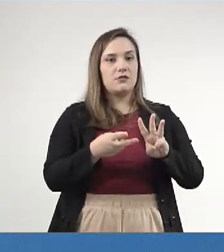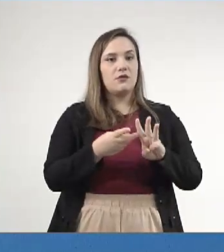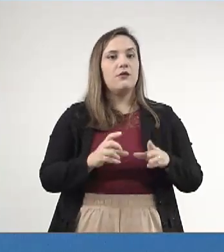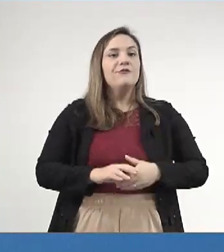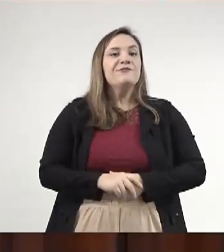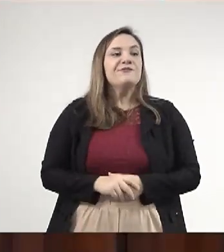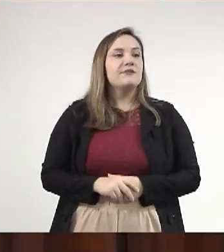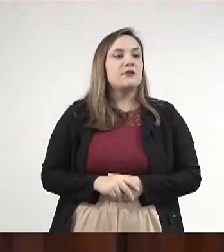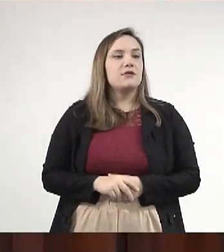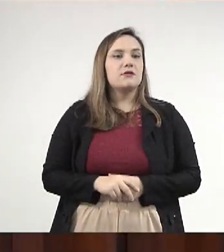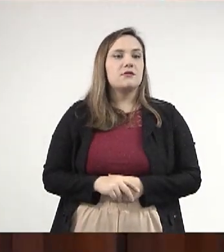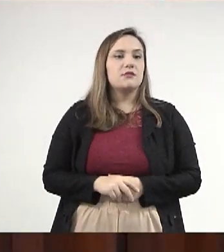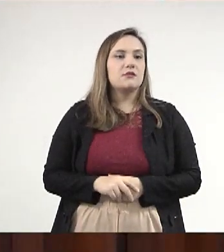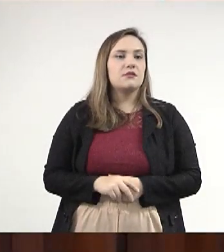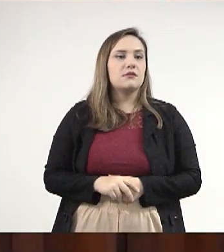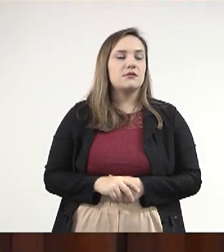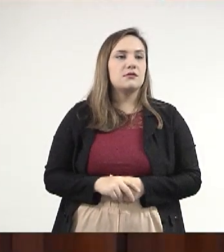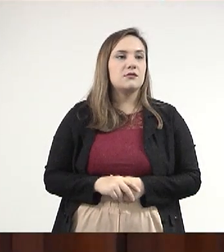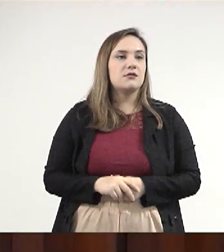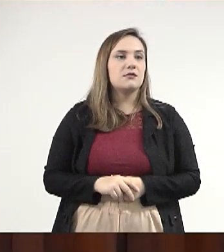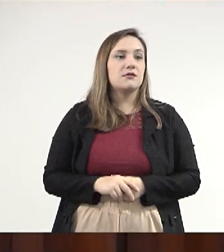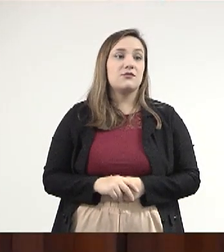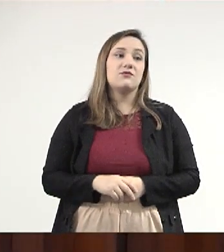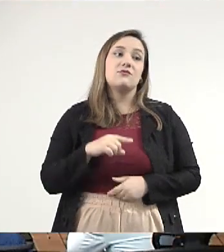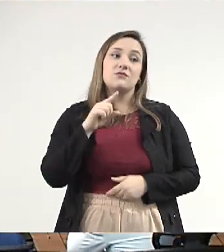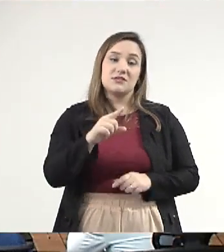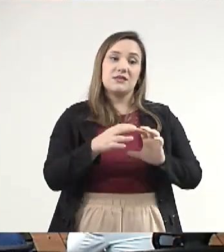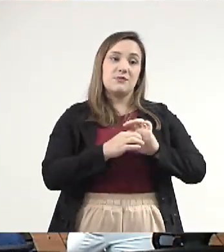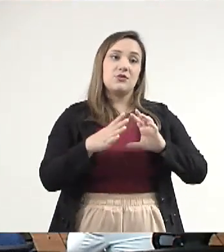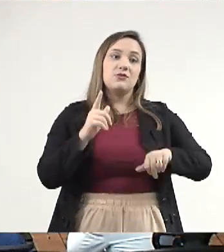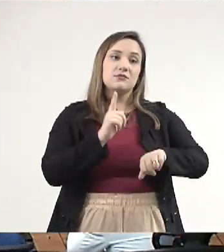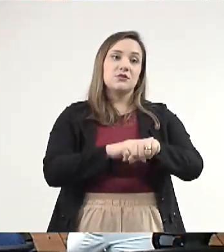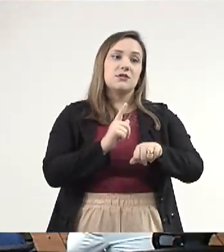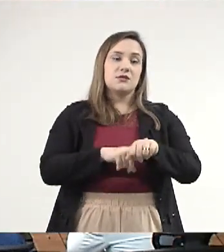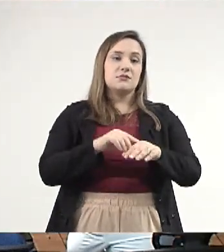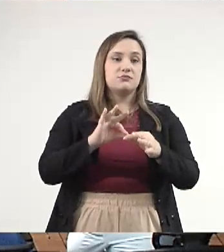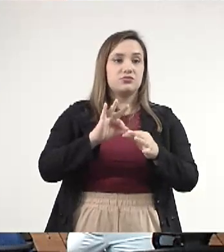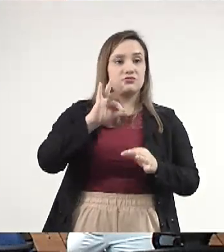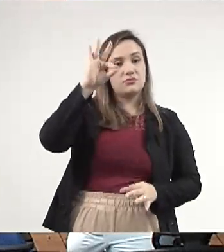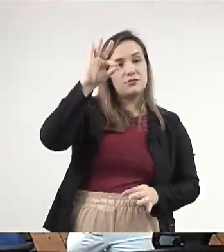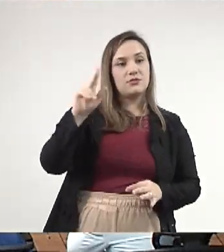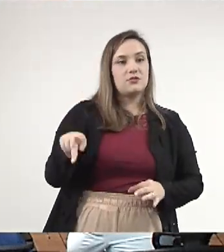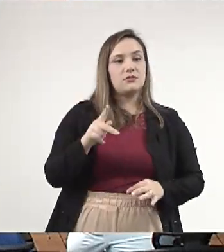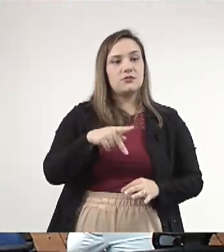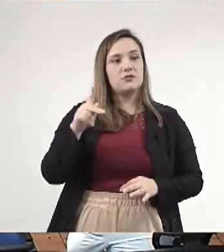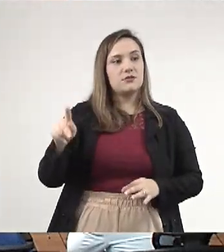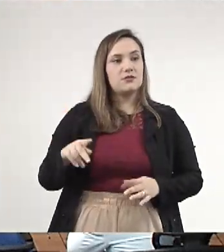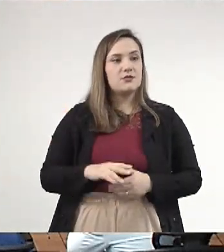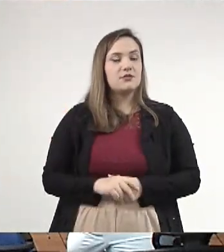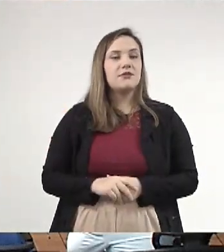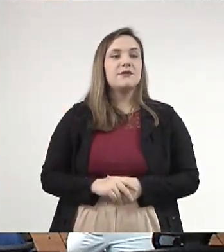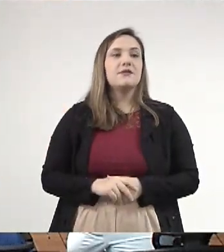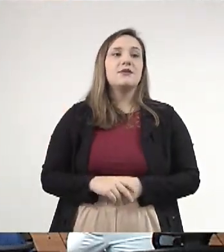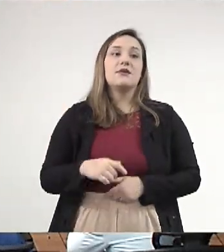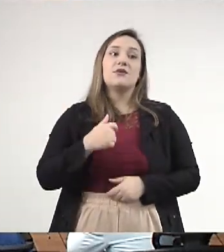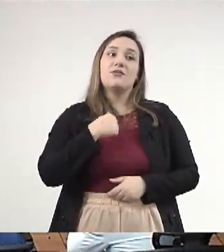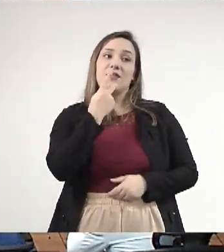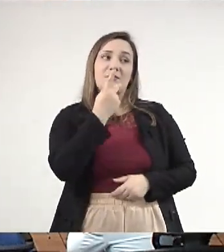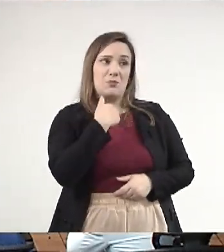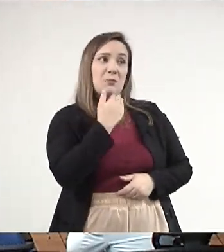Obrigada. Vossa Excelência concedeu um super à parte à nossa professora. Eu já ia pedir uma parte para